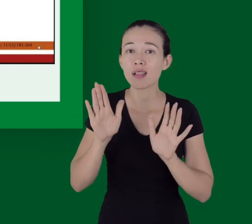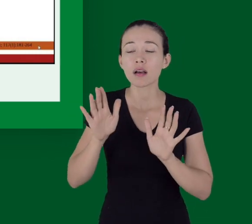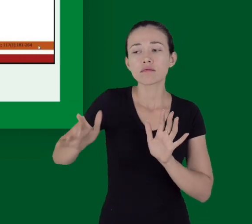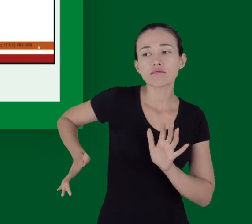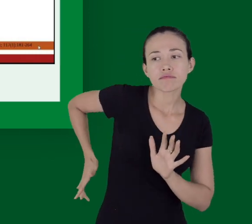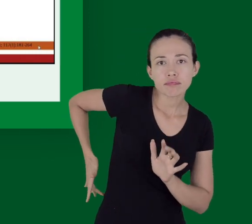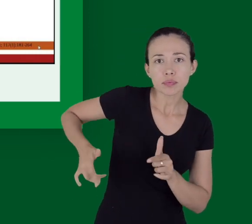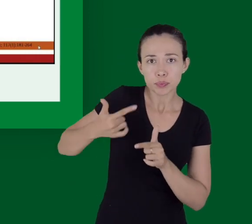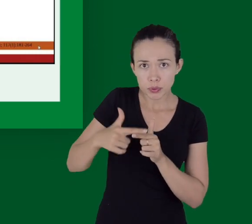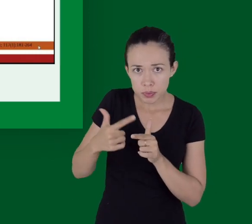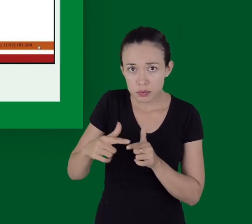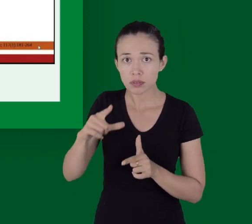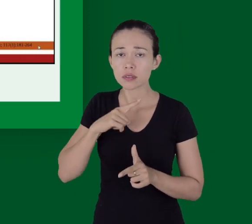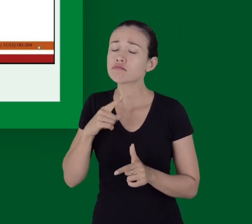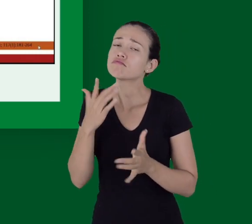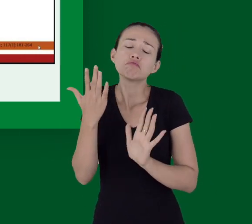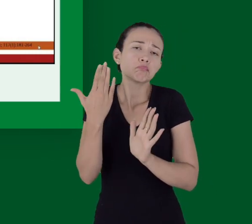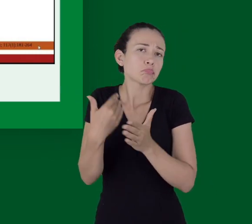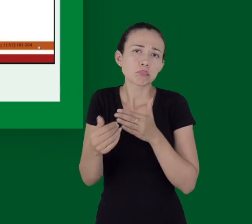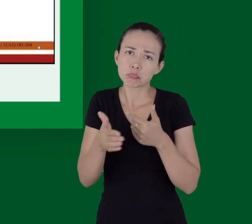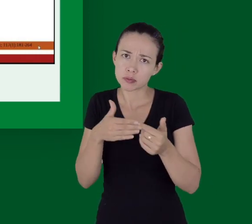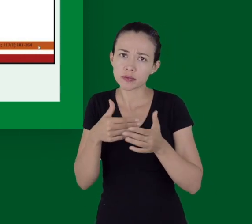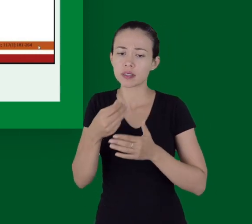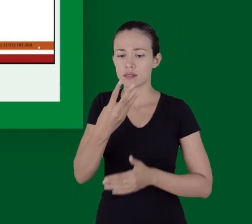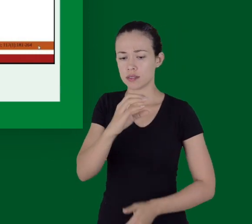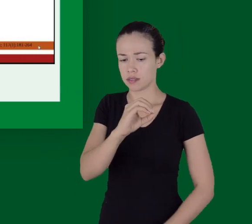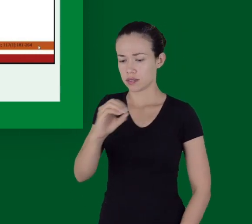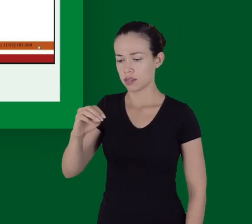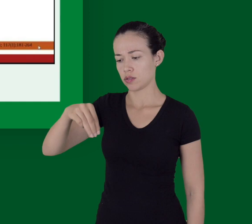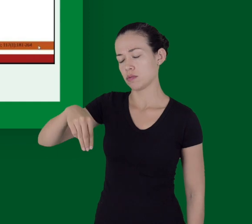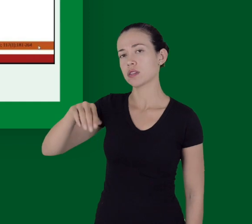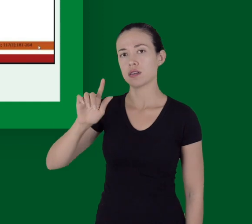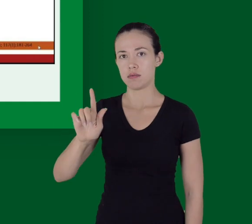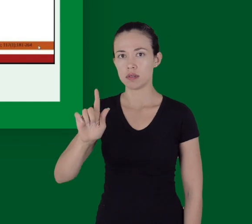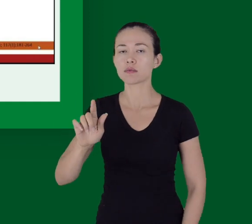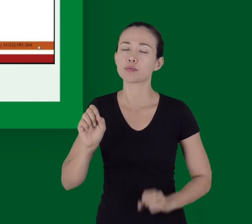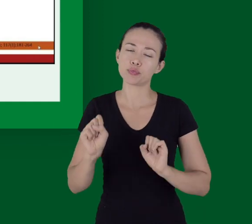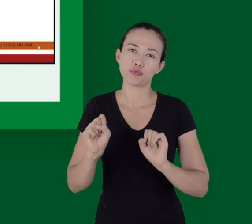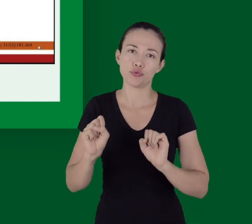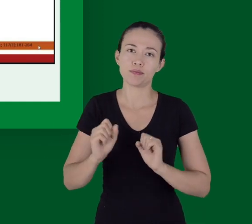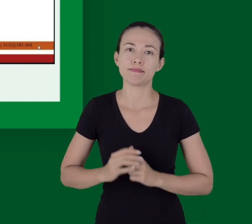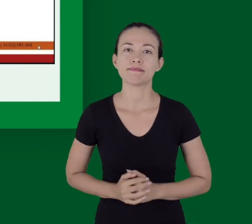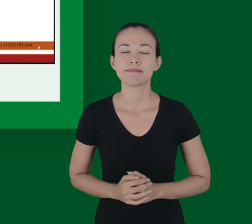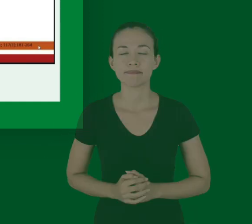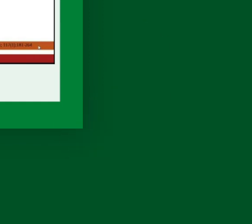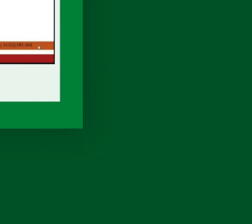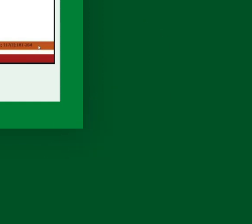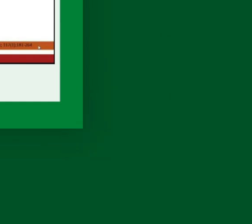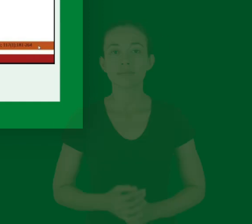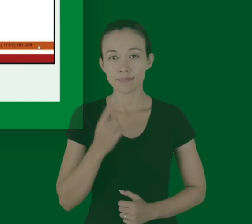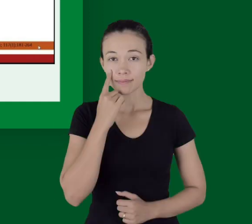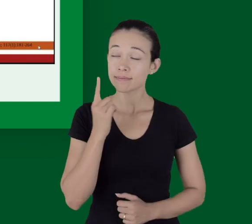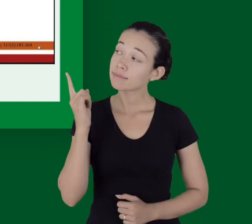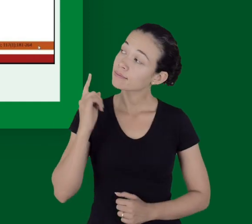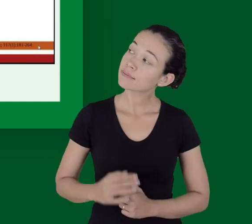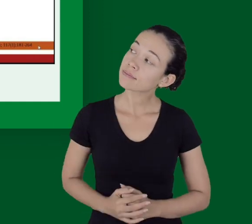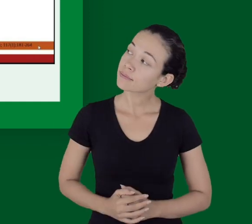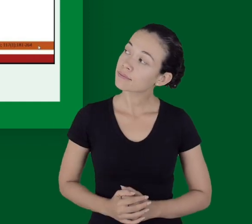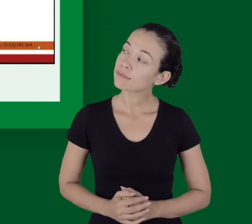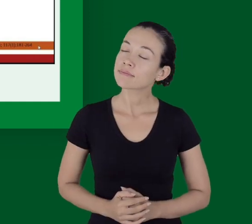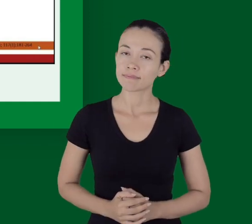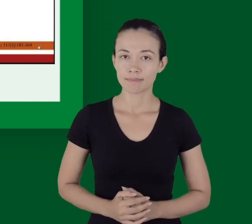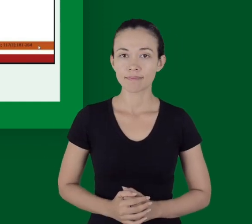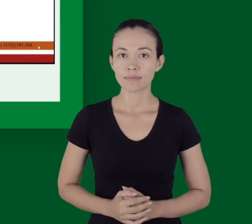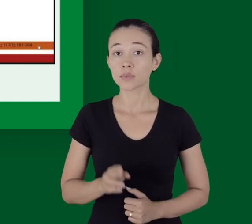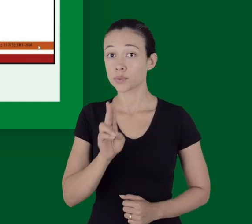enoxaparina. Aquela que a gente usa subcutânea. Então, a gente vai usar, além da dose subcutânea, que seria a dose de manutenção, a gente